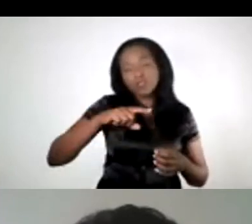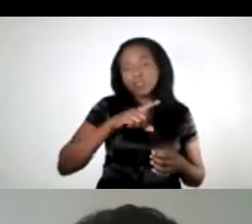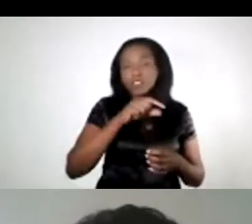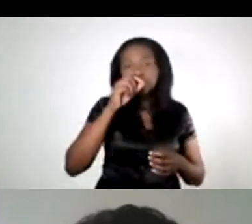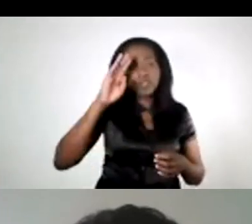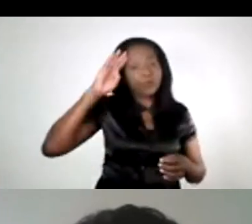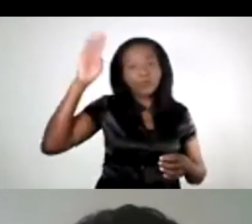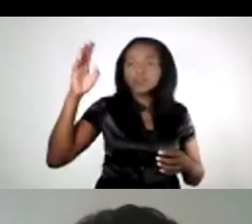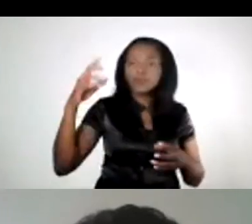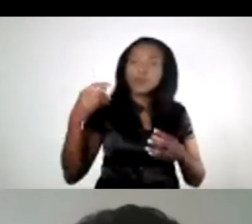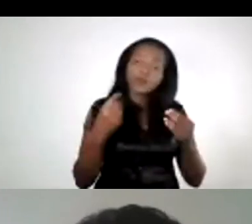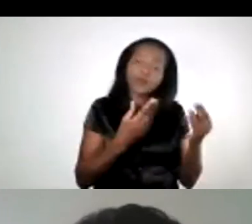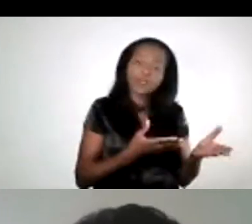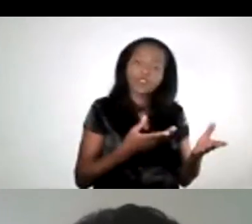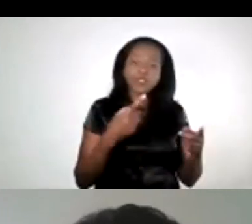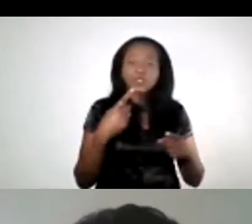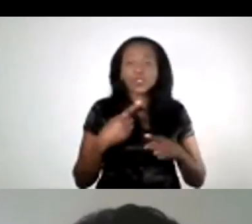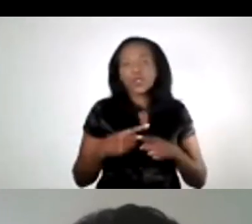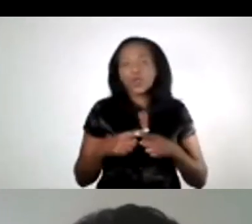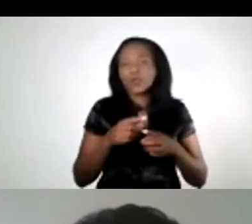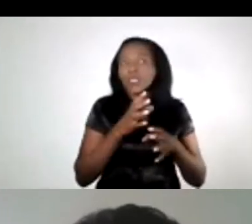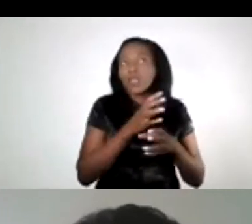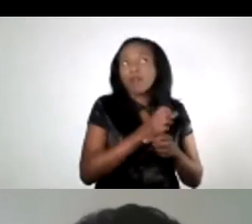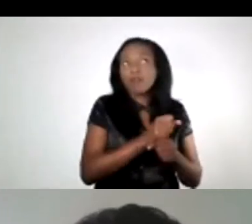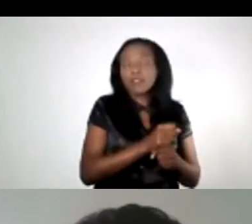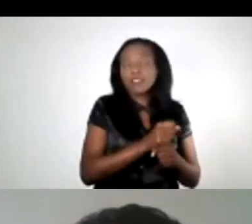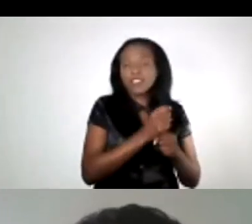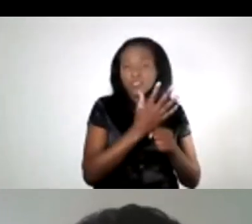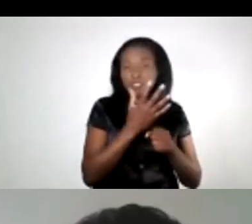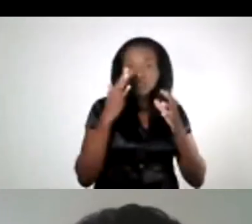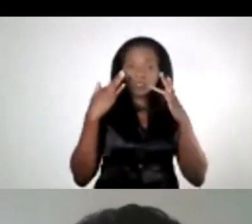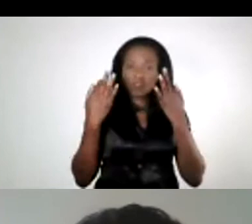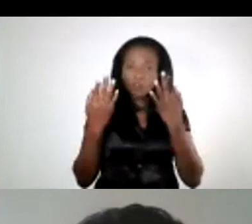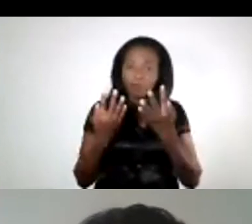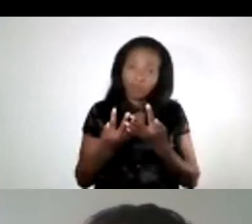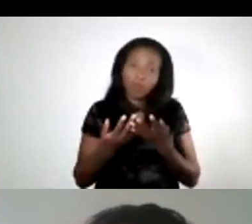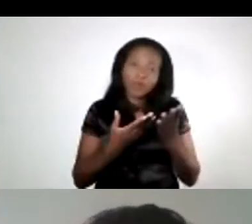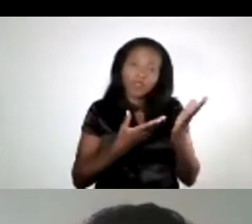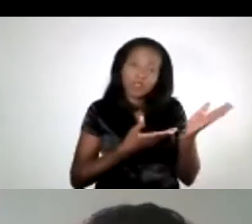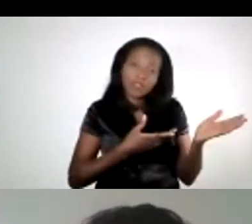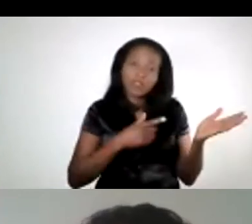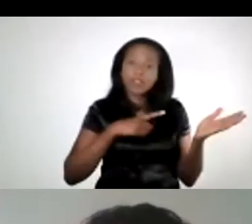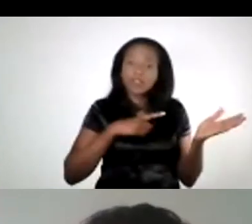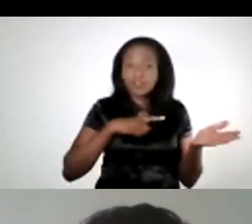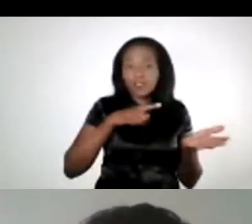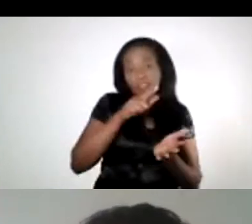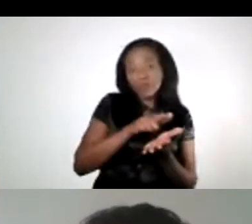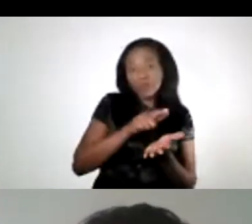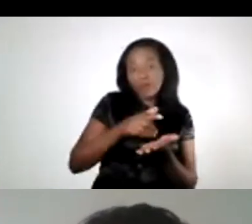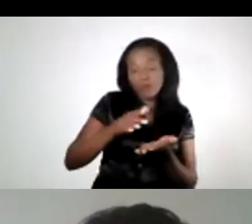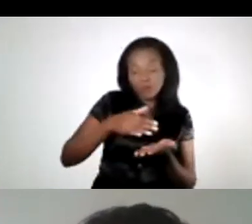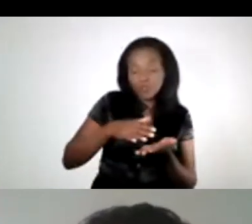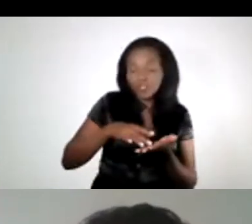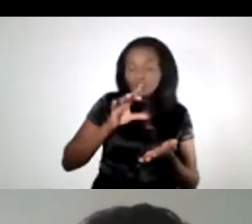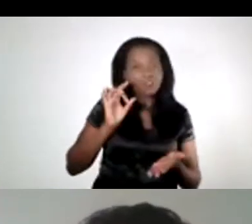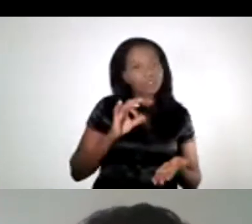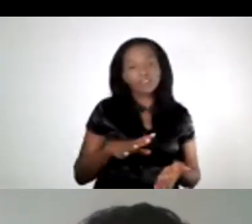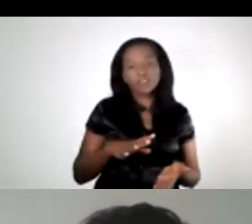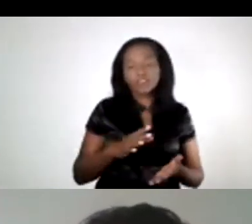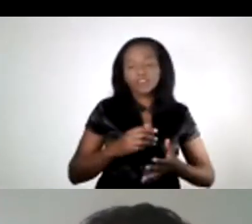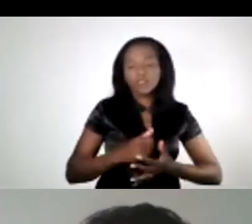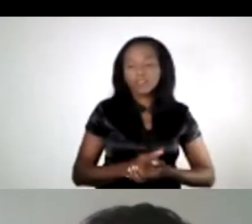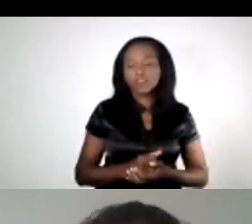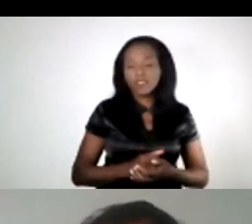da própria quantidade de famílias, são essas famílias que receberam um livro físico, né? E as escolas, né, em todas